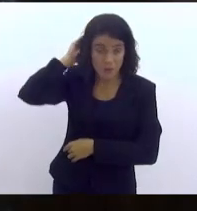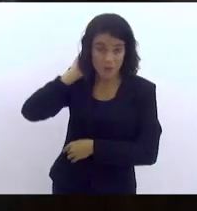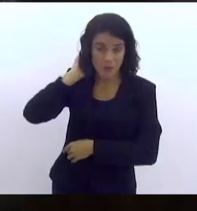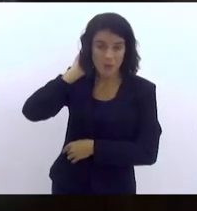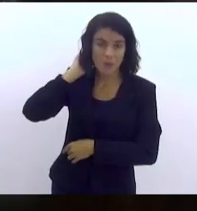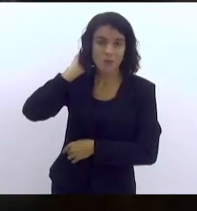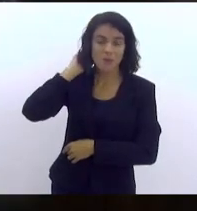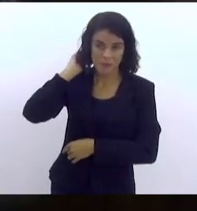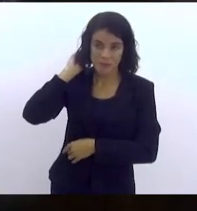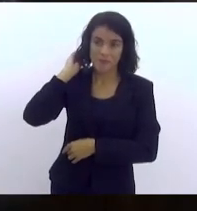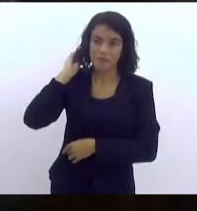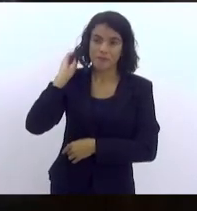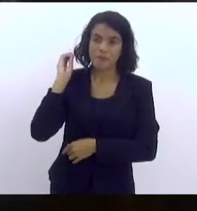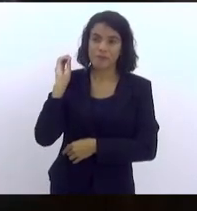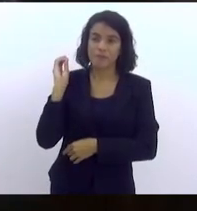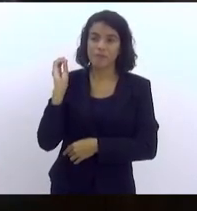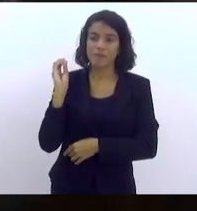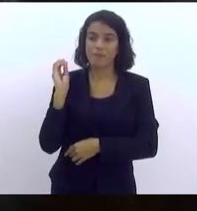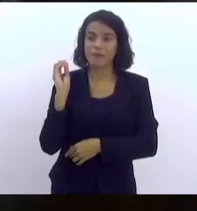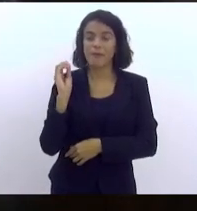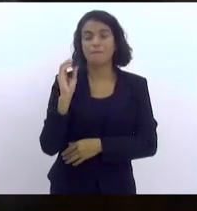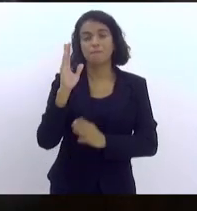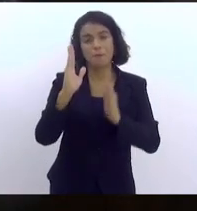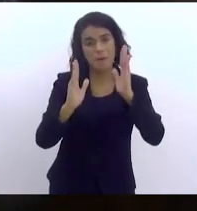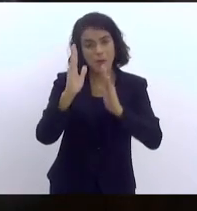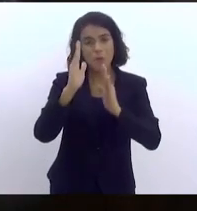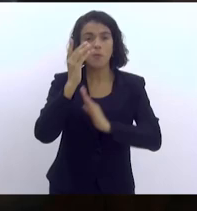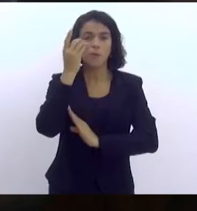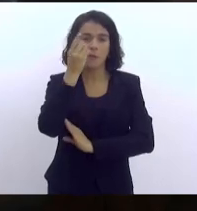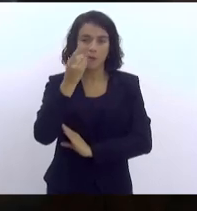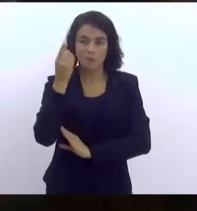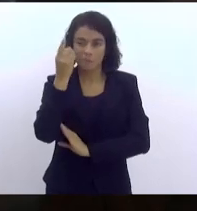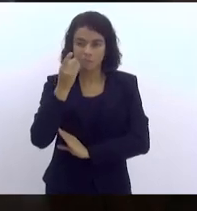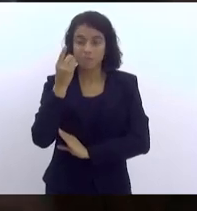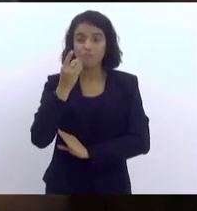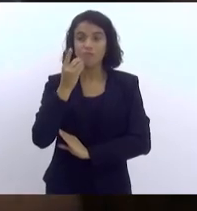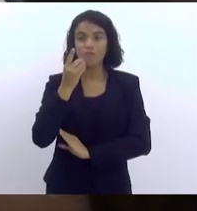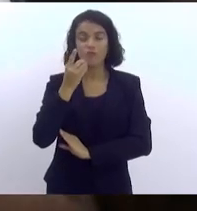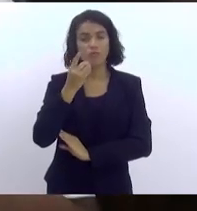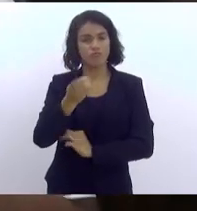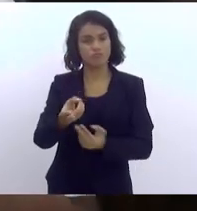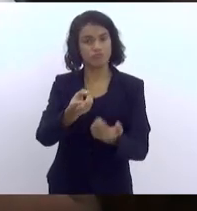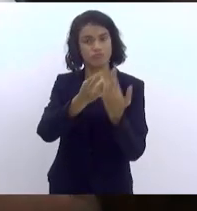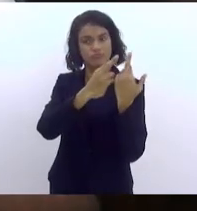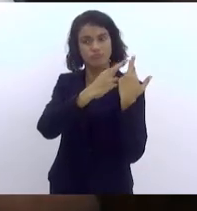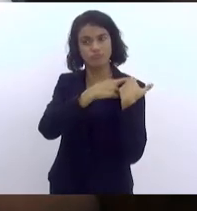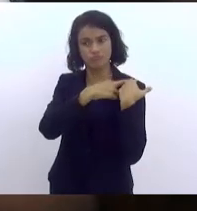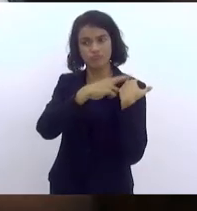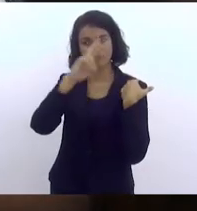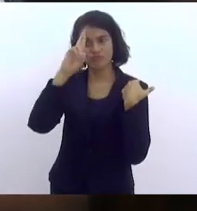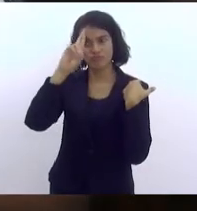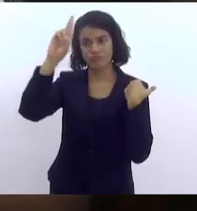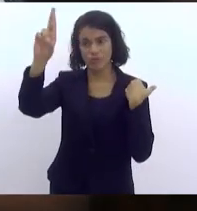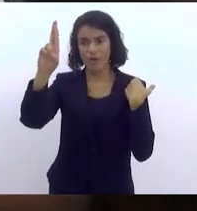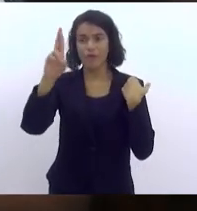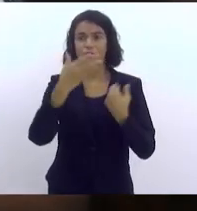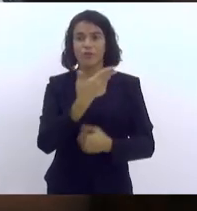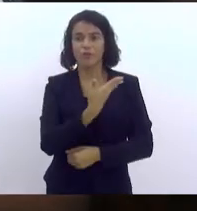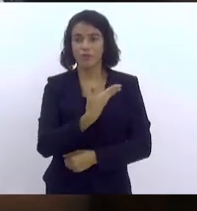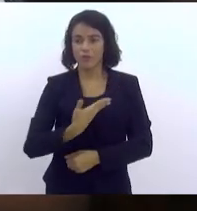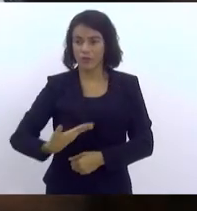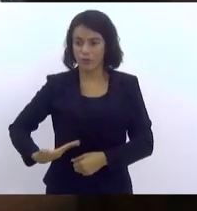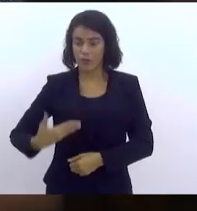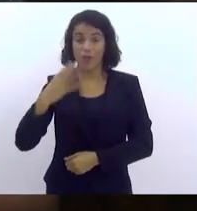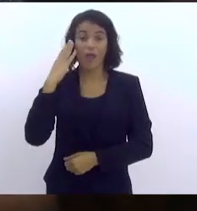foi enquanto Deputado o chefe do então Governador